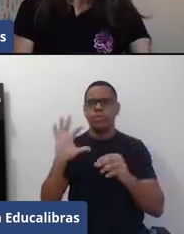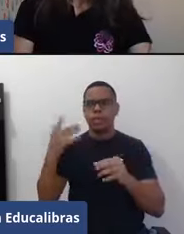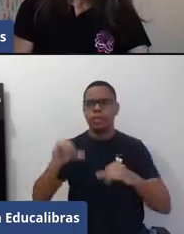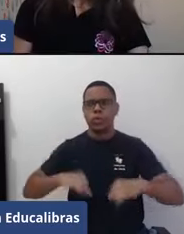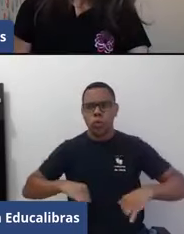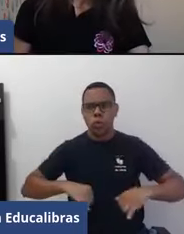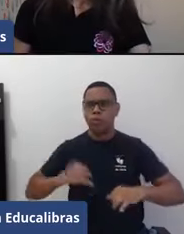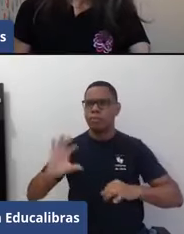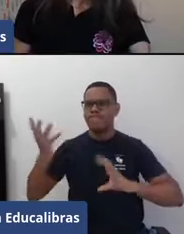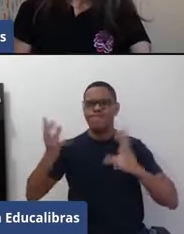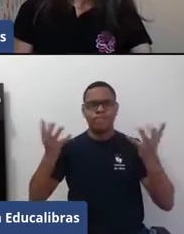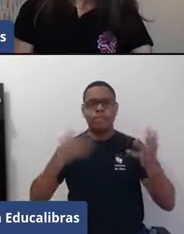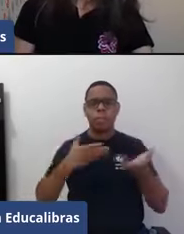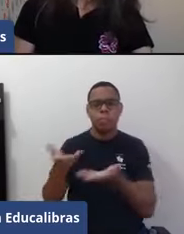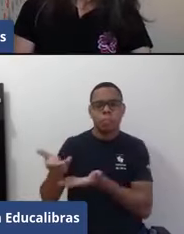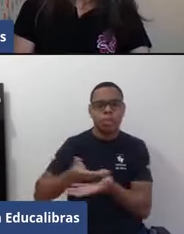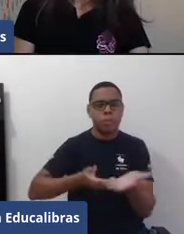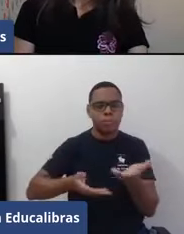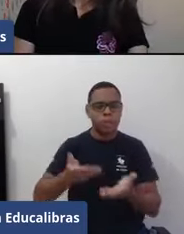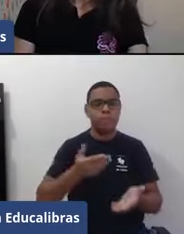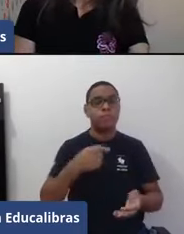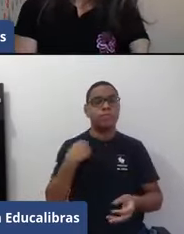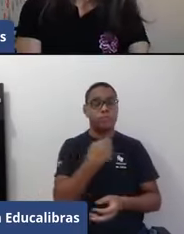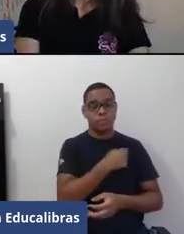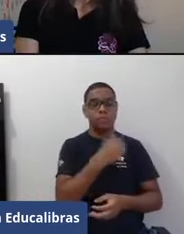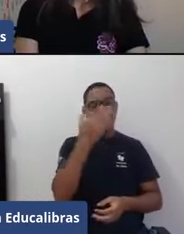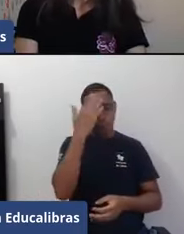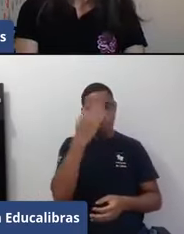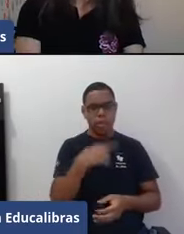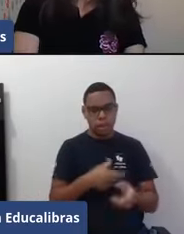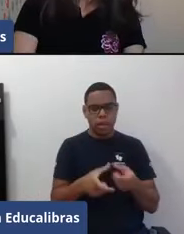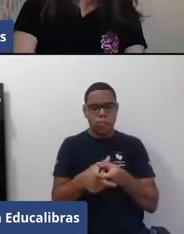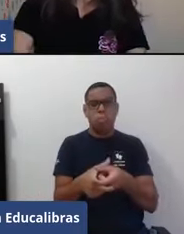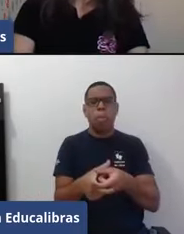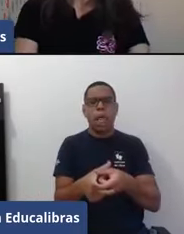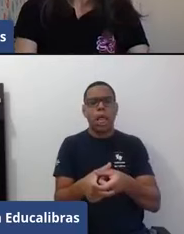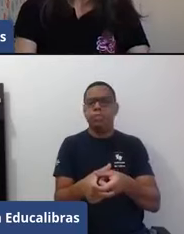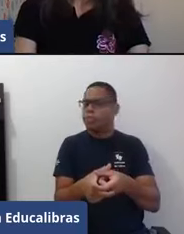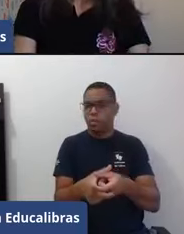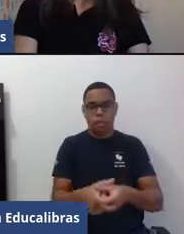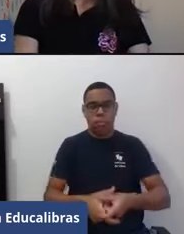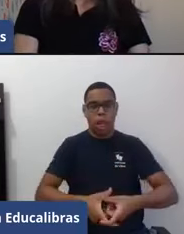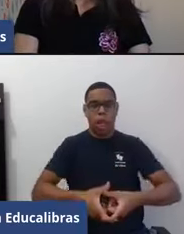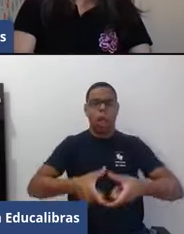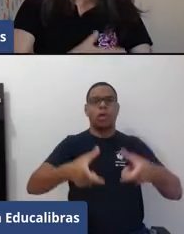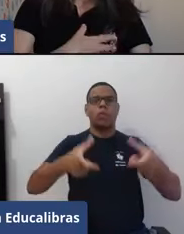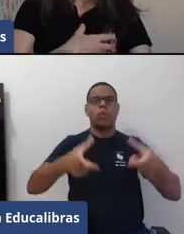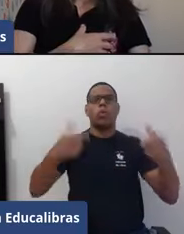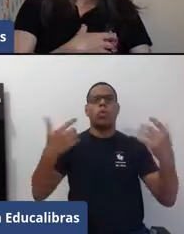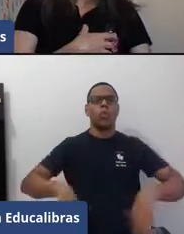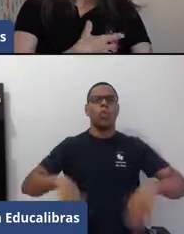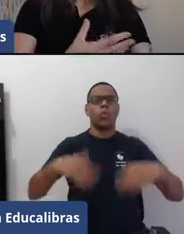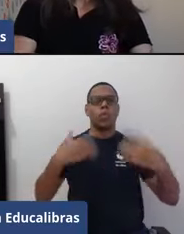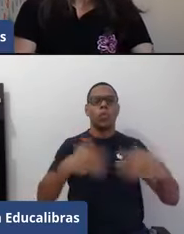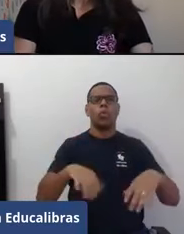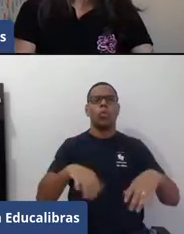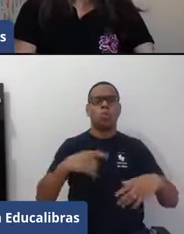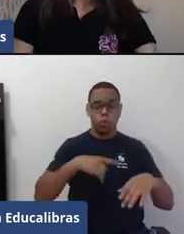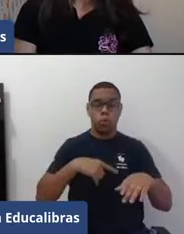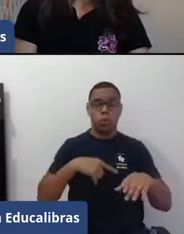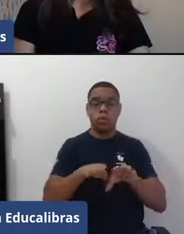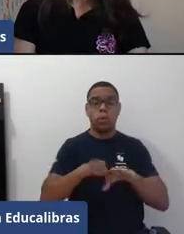de todo o quadro, a gente sabe que a demanda não é pequena, a deficiência tem um custo muito alto, e muitas vezes essas mães não